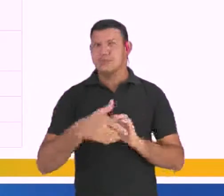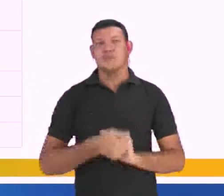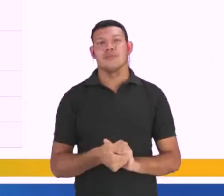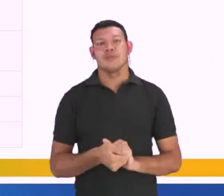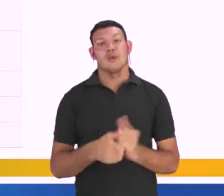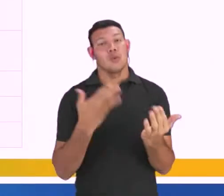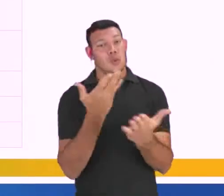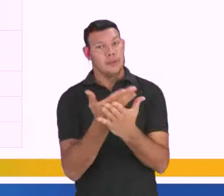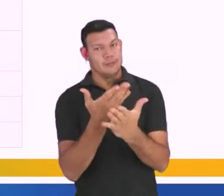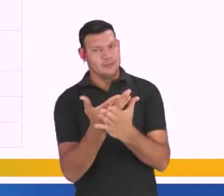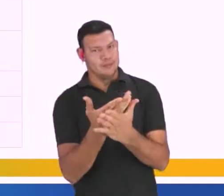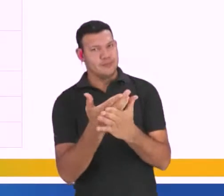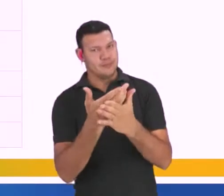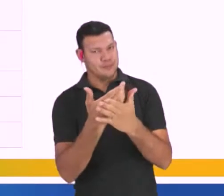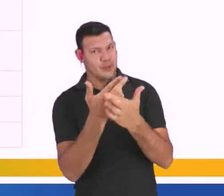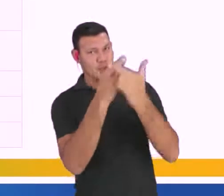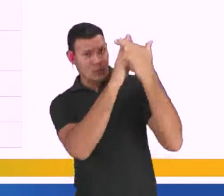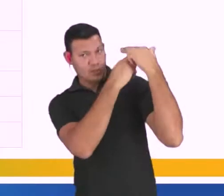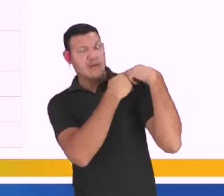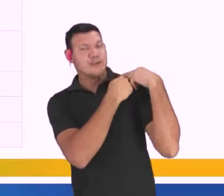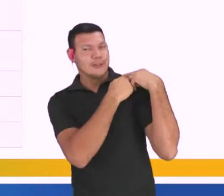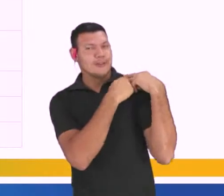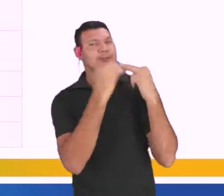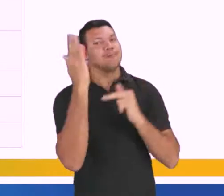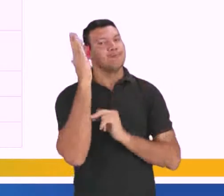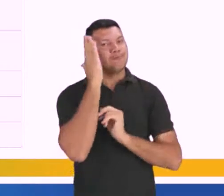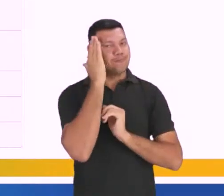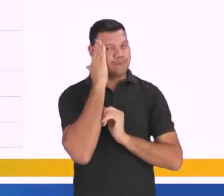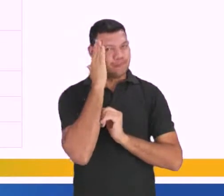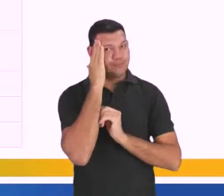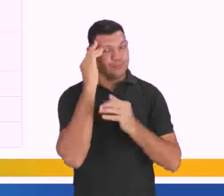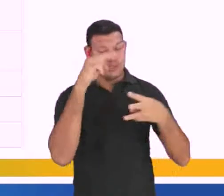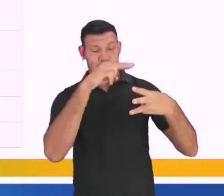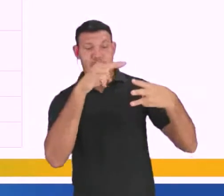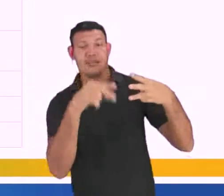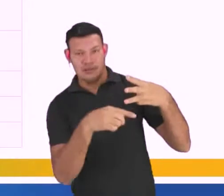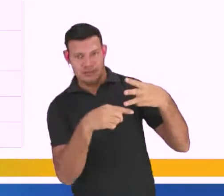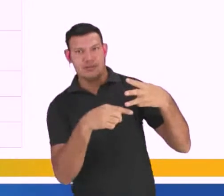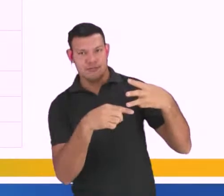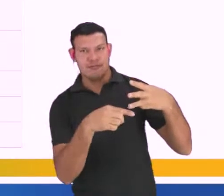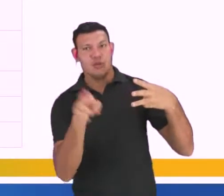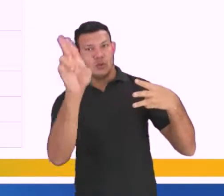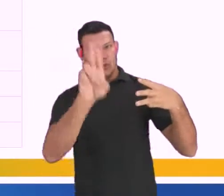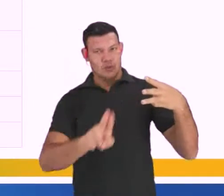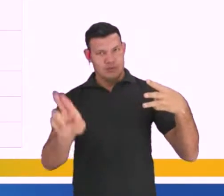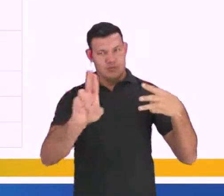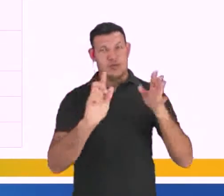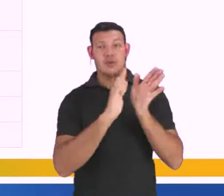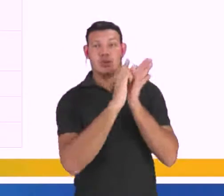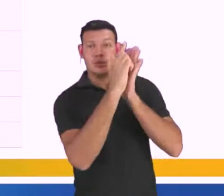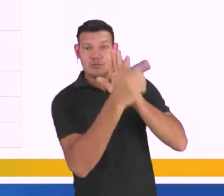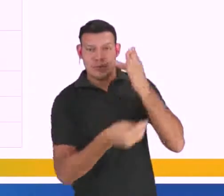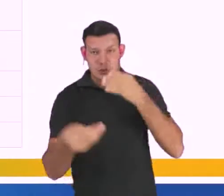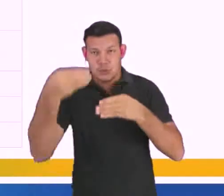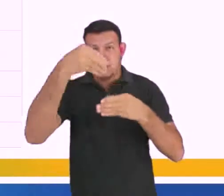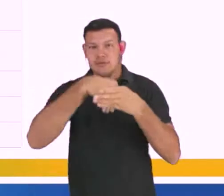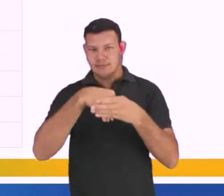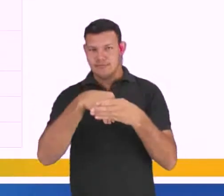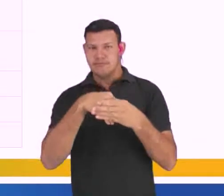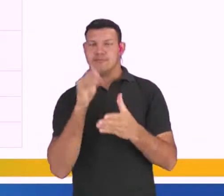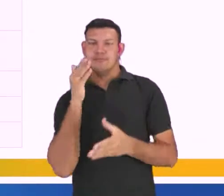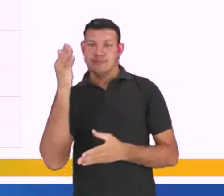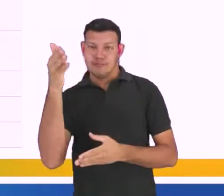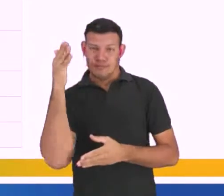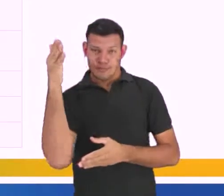de funções. Nela compreendemos três funções, seus usos, os gêneros em onde elas mais